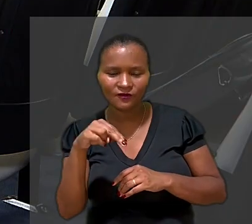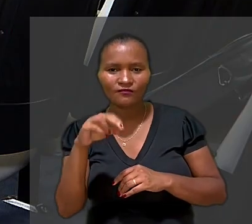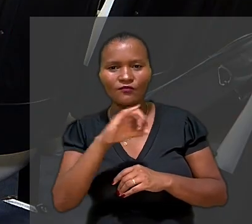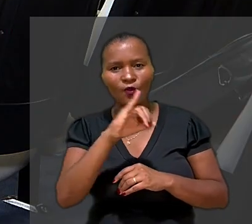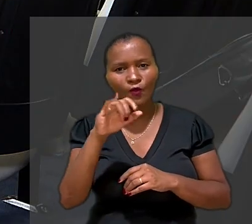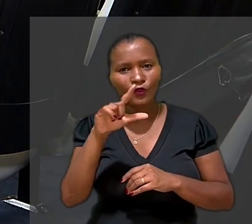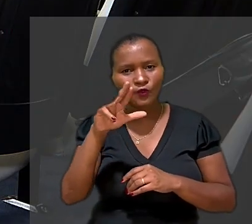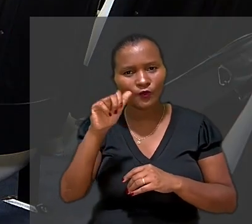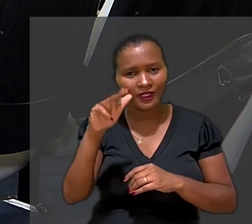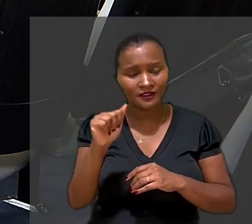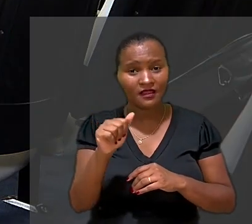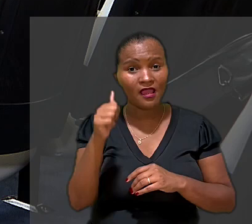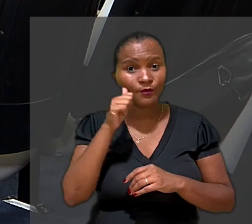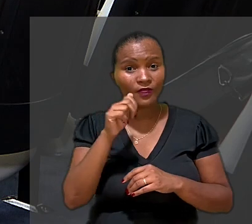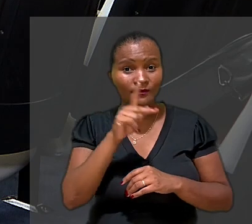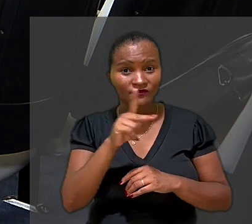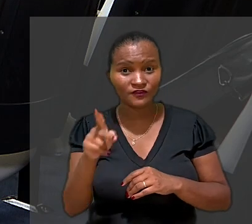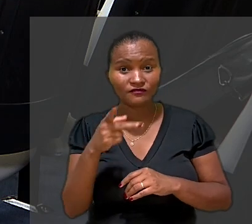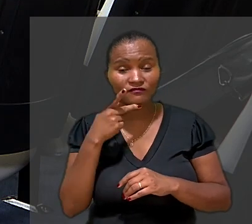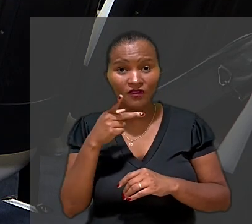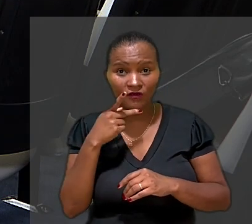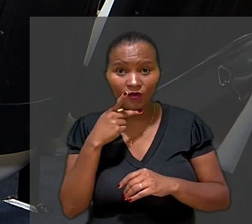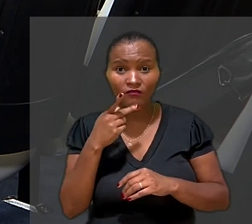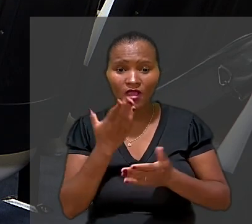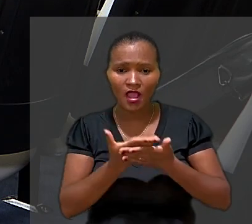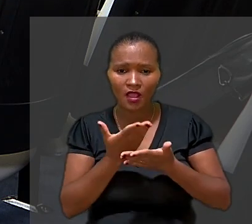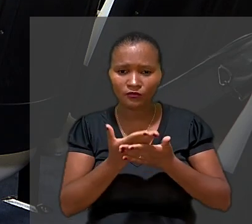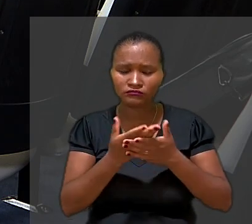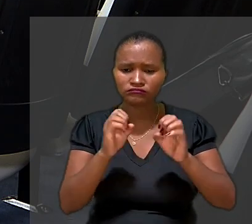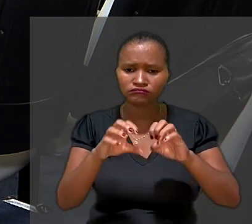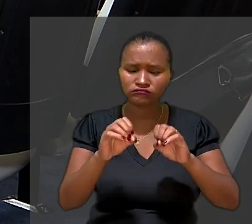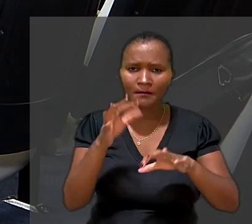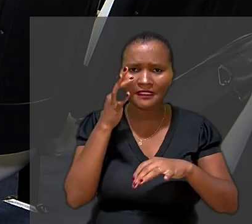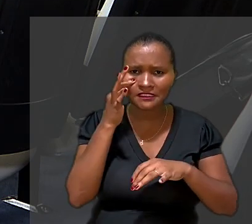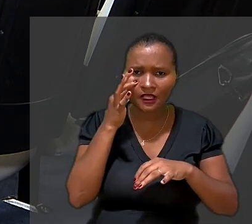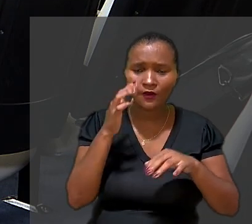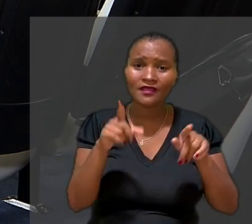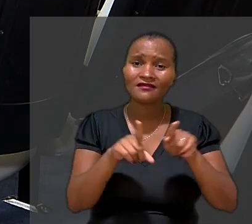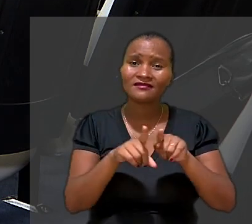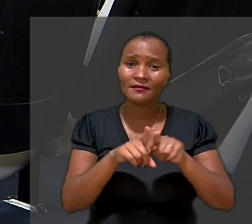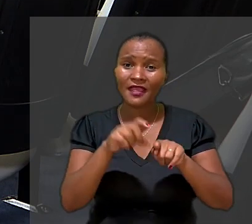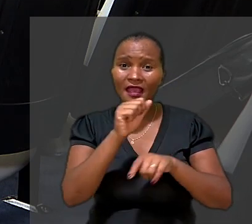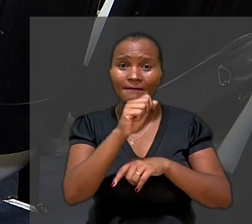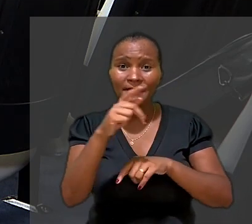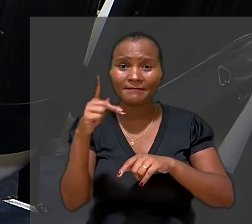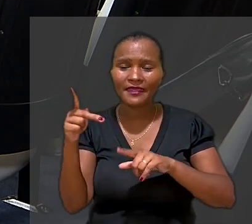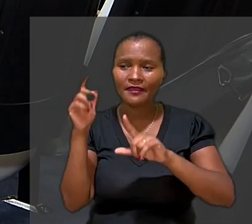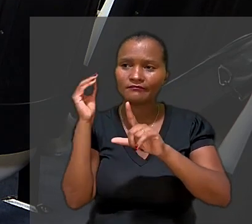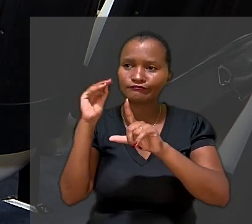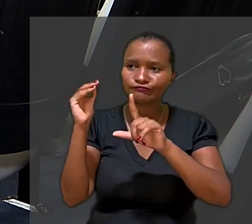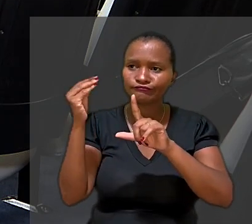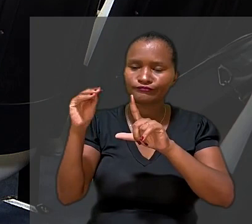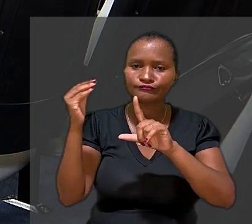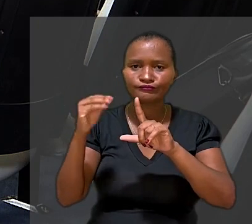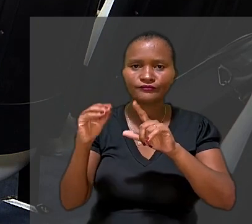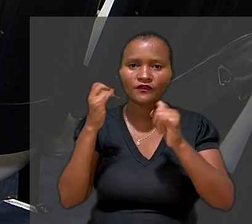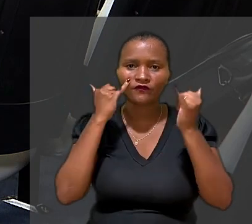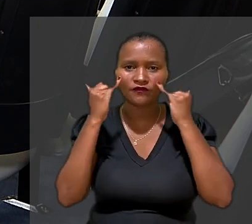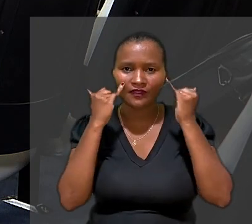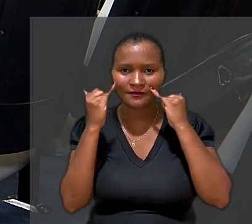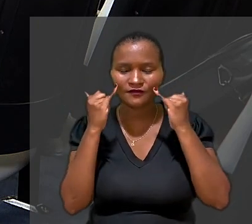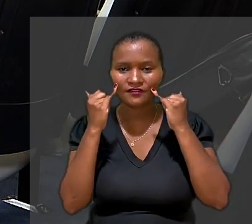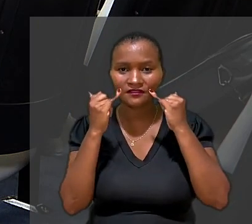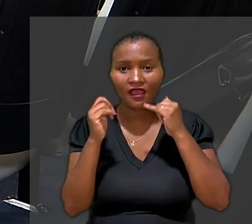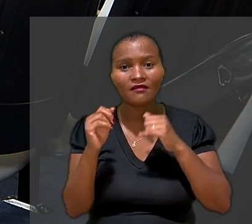Na ação, a professora contou que, além de ministrar as aulas presenciais, também abastecia o aplicativo da instituição de